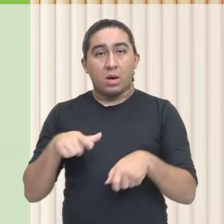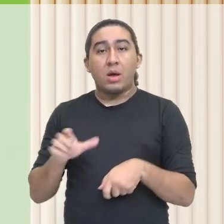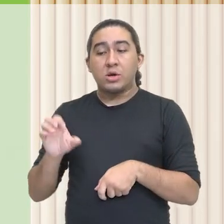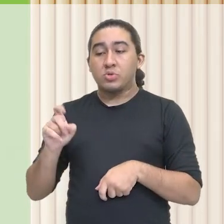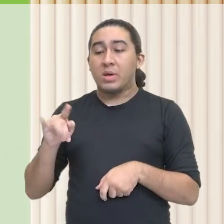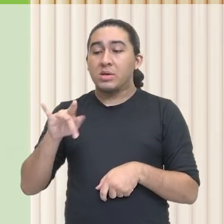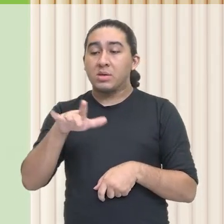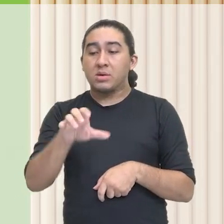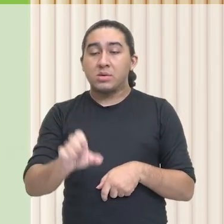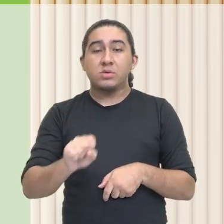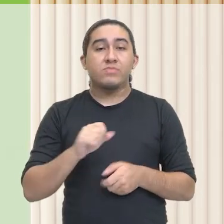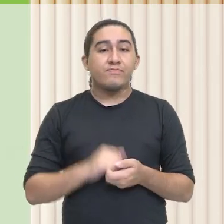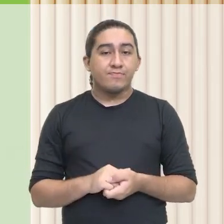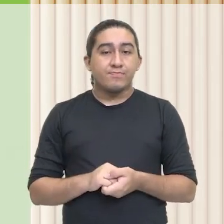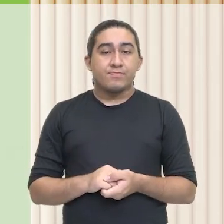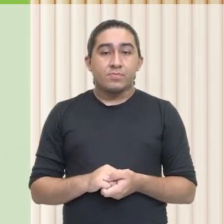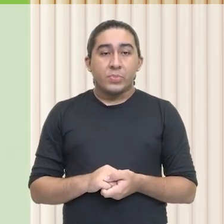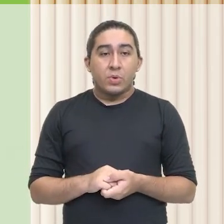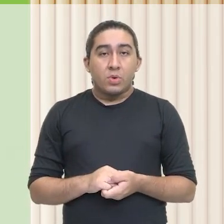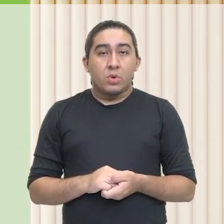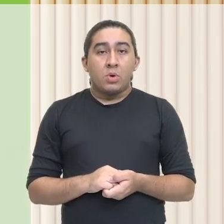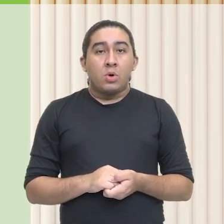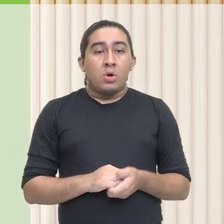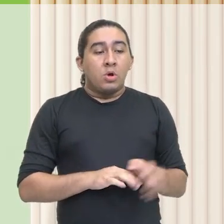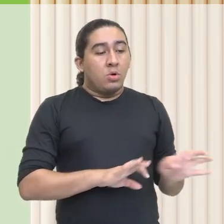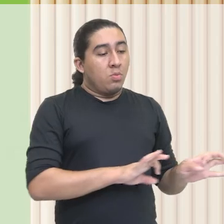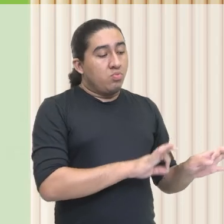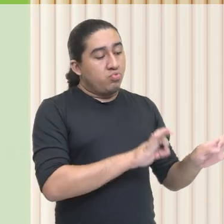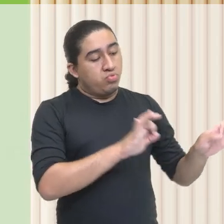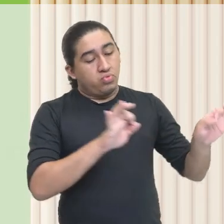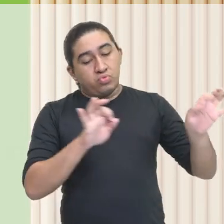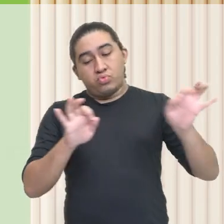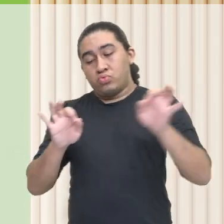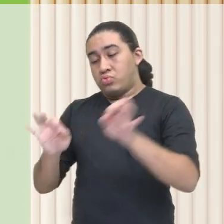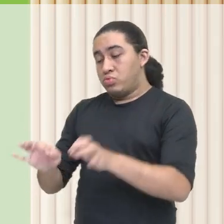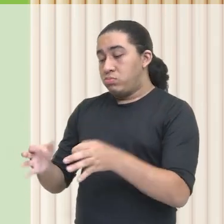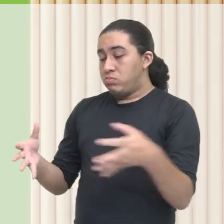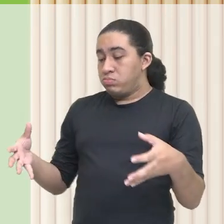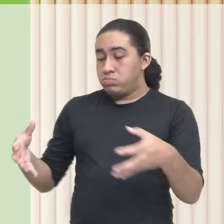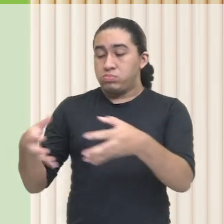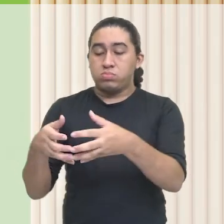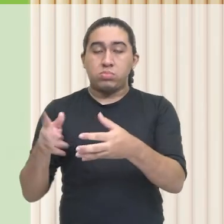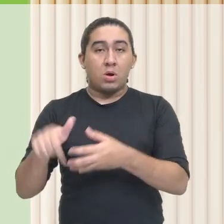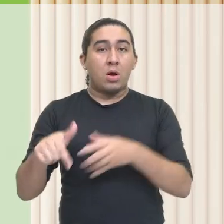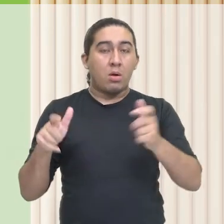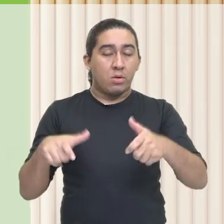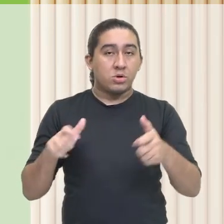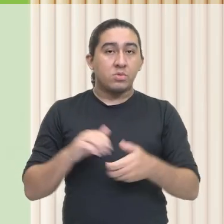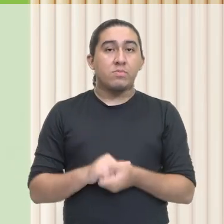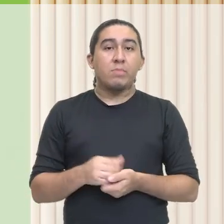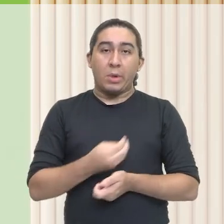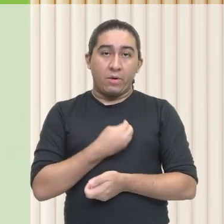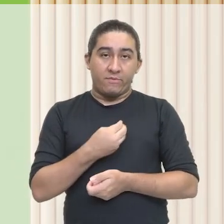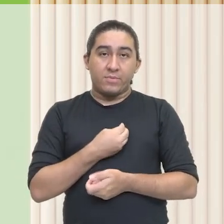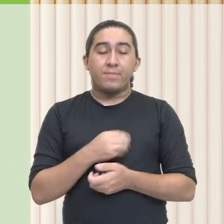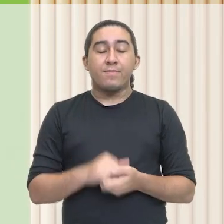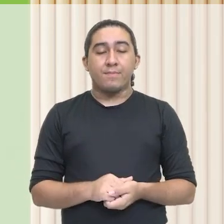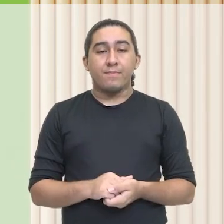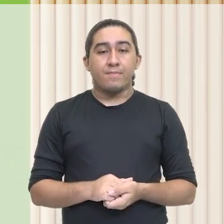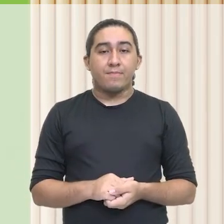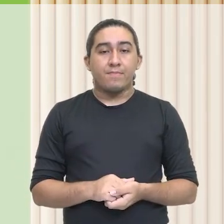espécies ali e todos estes estão ali presentes na biosfera